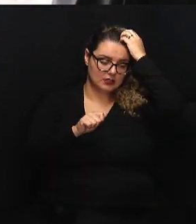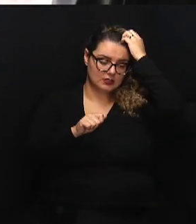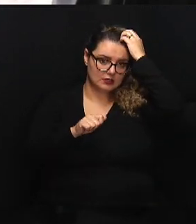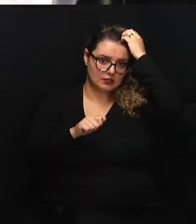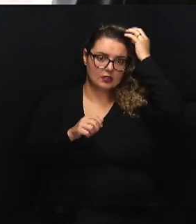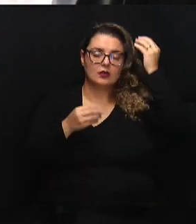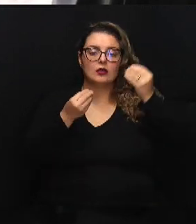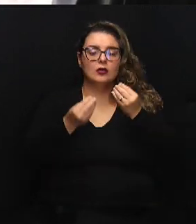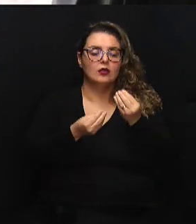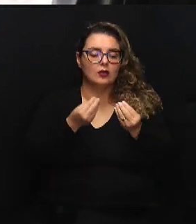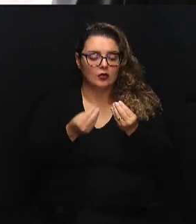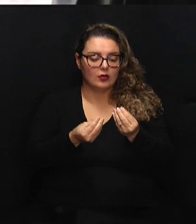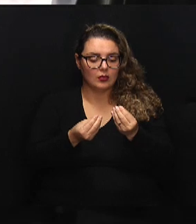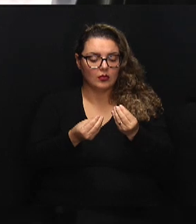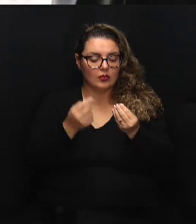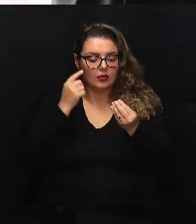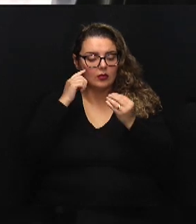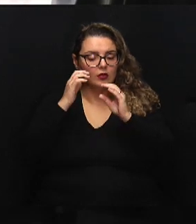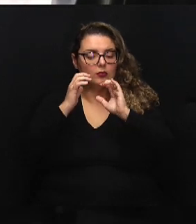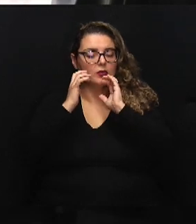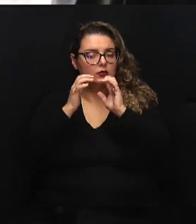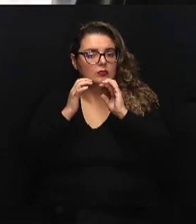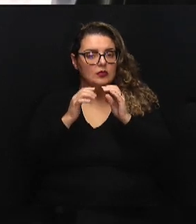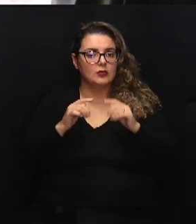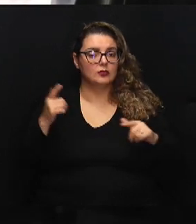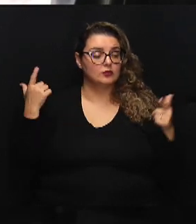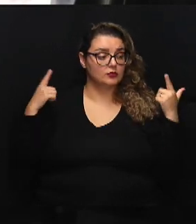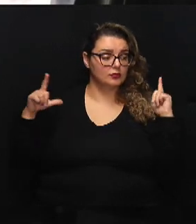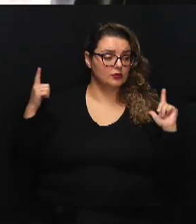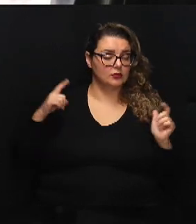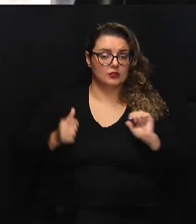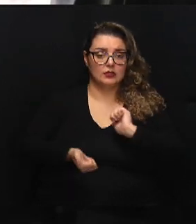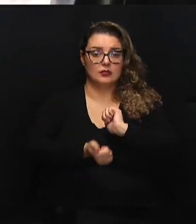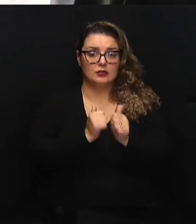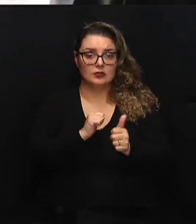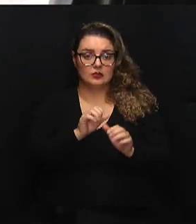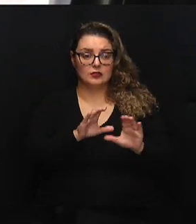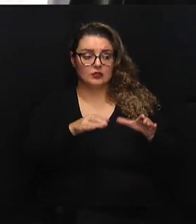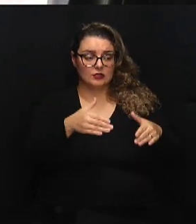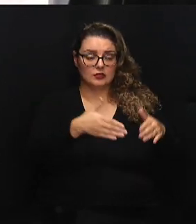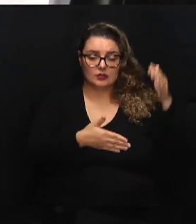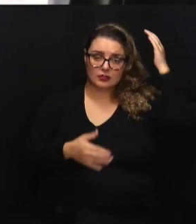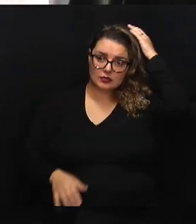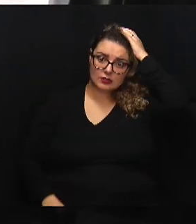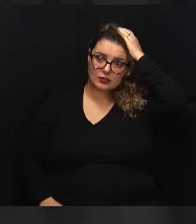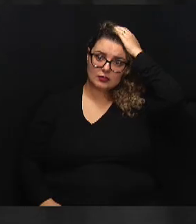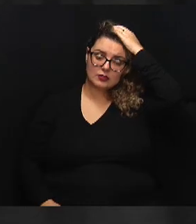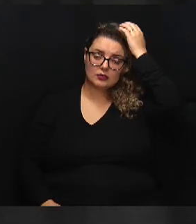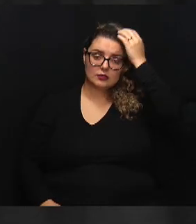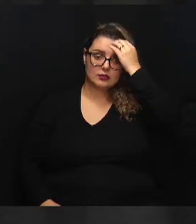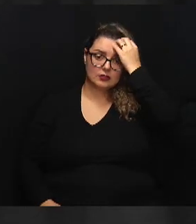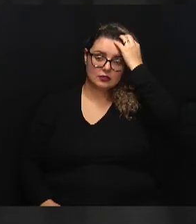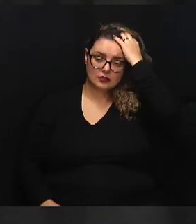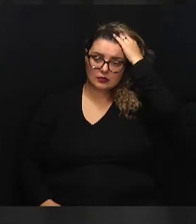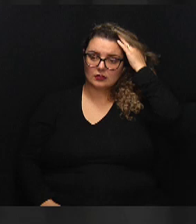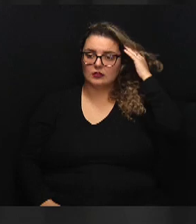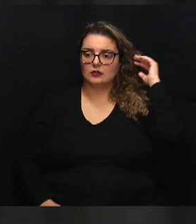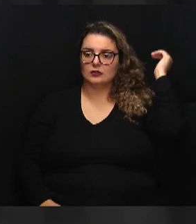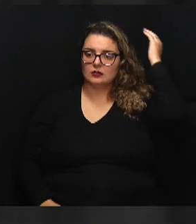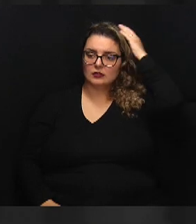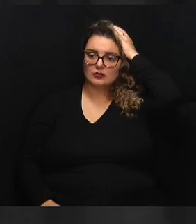essa questão de pensar no lazer e no esporte daquela comunidade? Lá nós temos uma